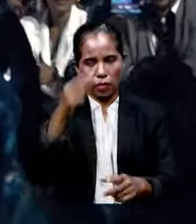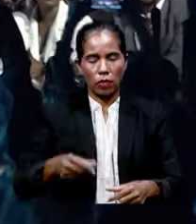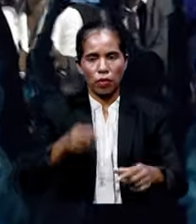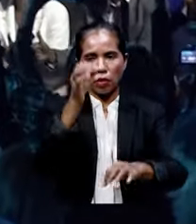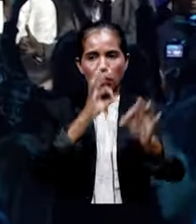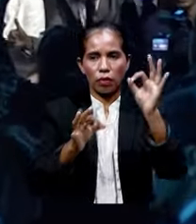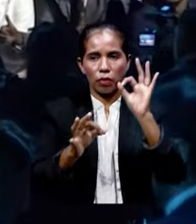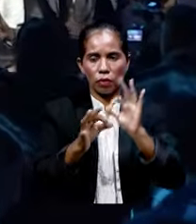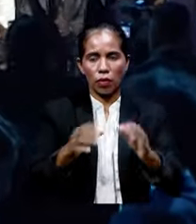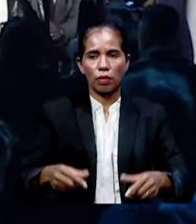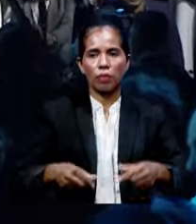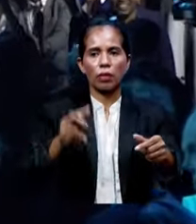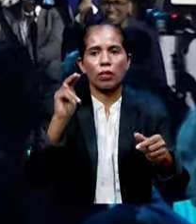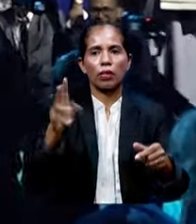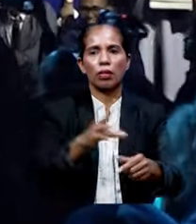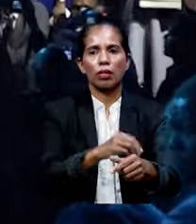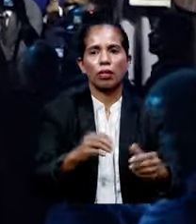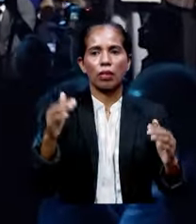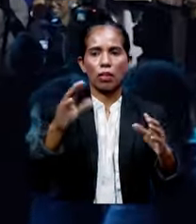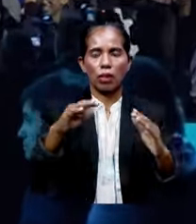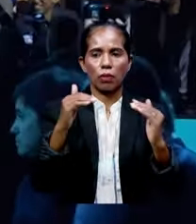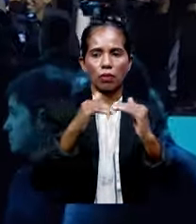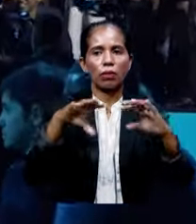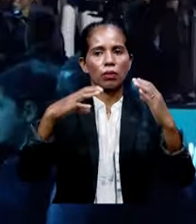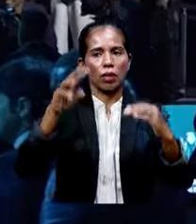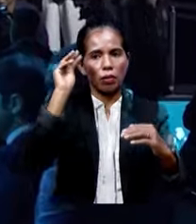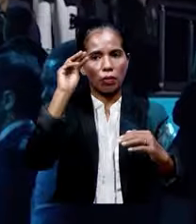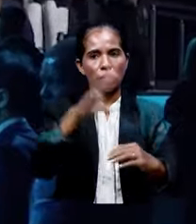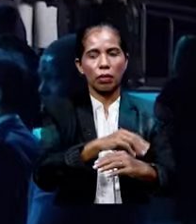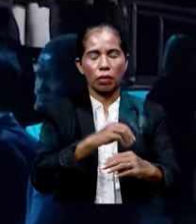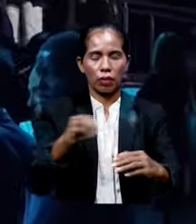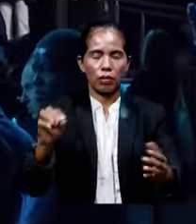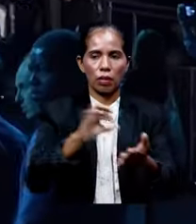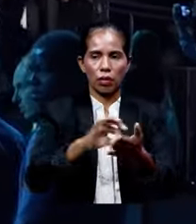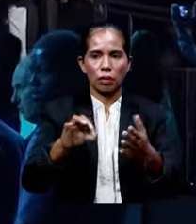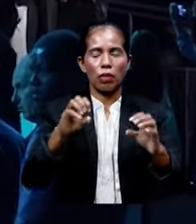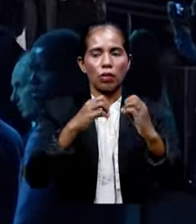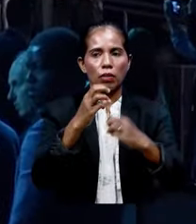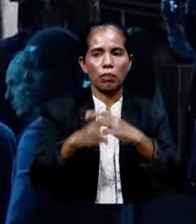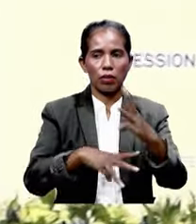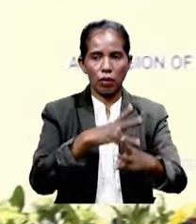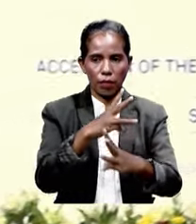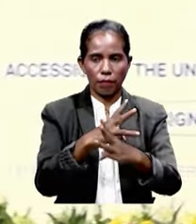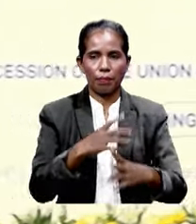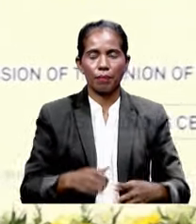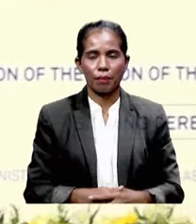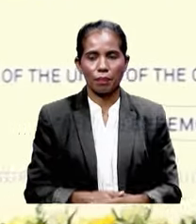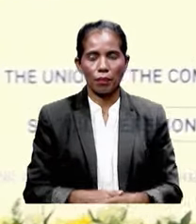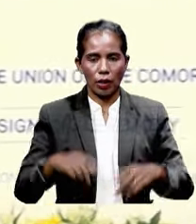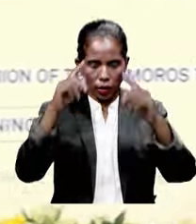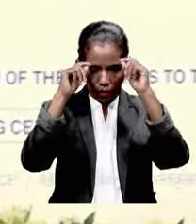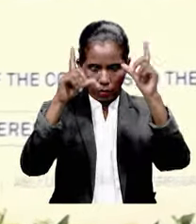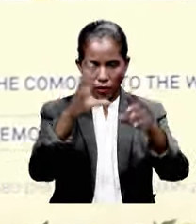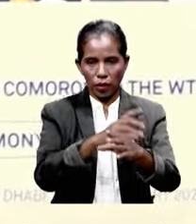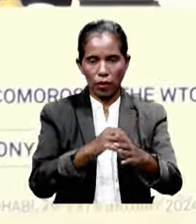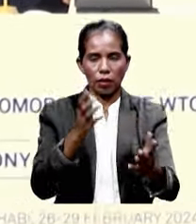no delega nia li husi reunião conselho ministro atu asina acordo adesão ba Organização Mundial do Comércio ne. Antes ne Timor-Leste atu adere